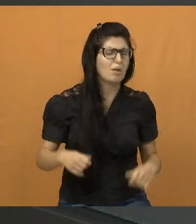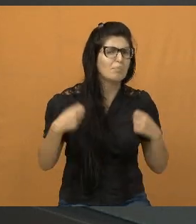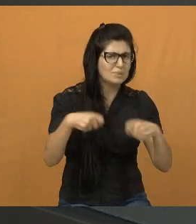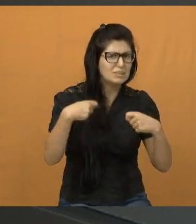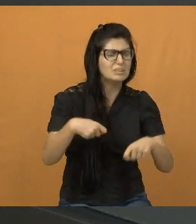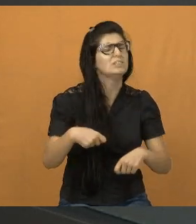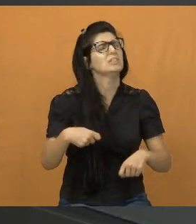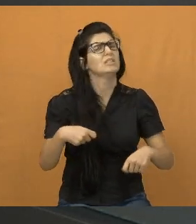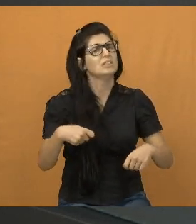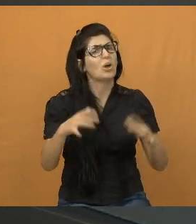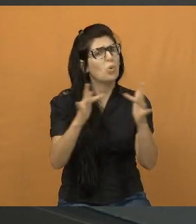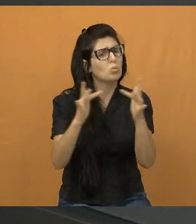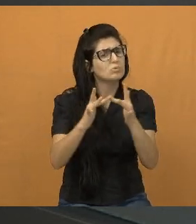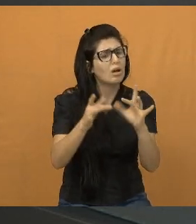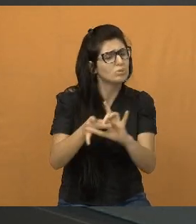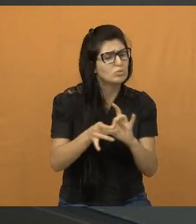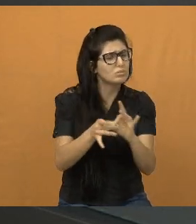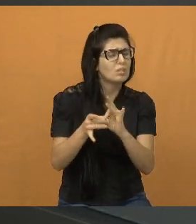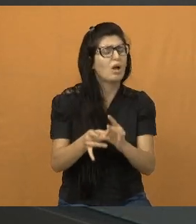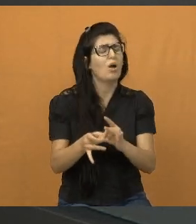Polícia Militar para a gente poder